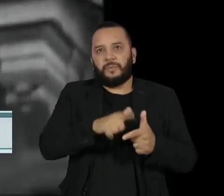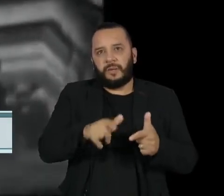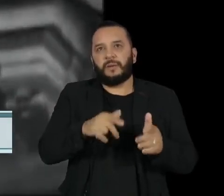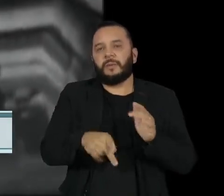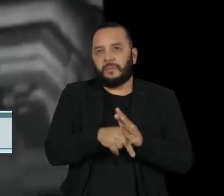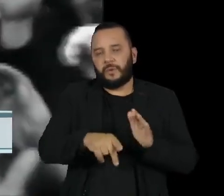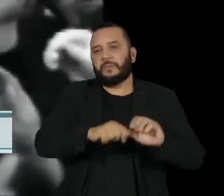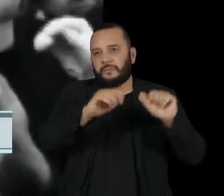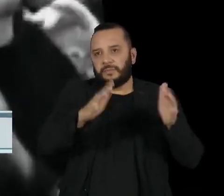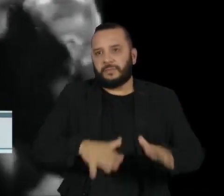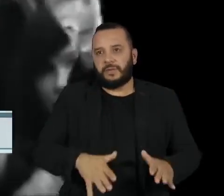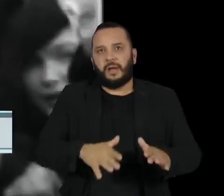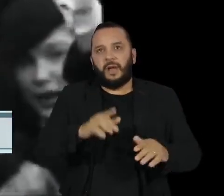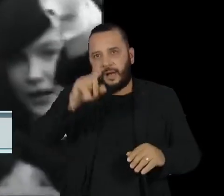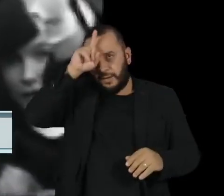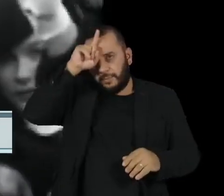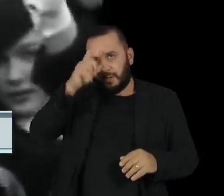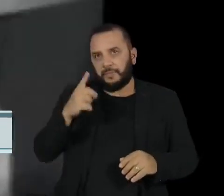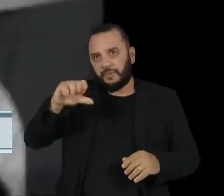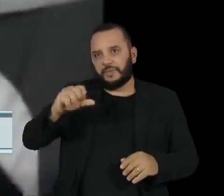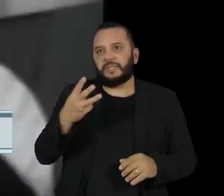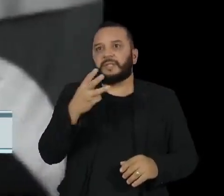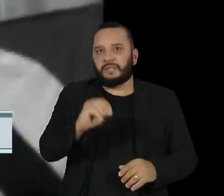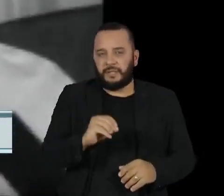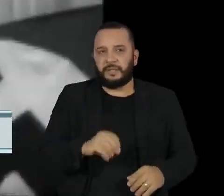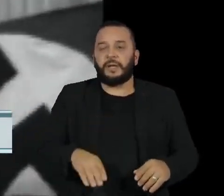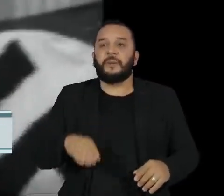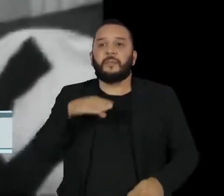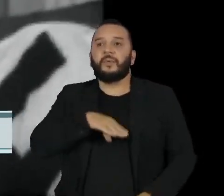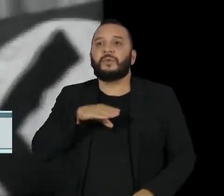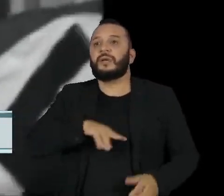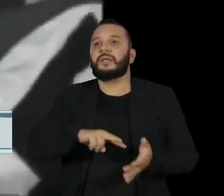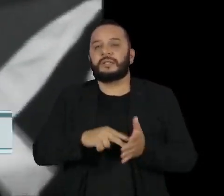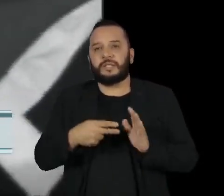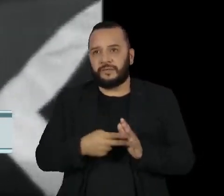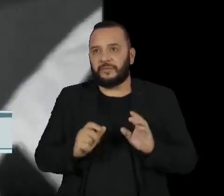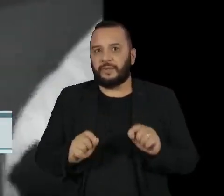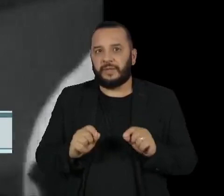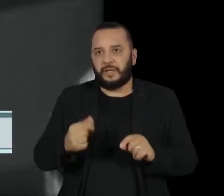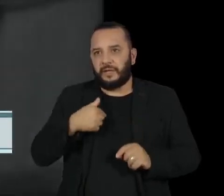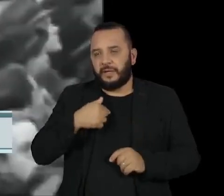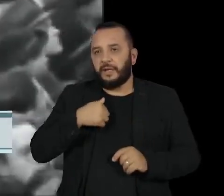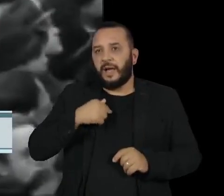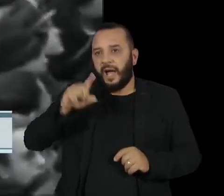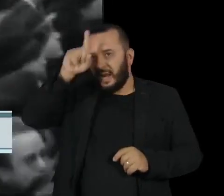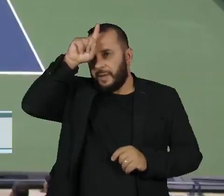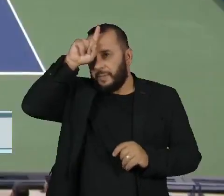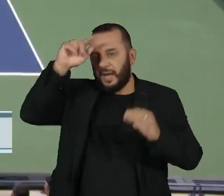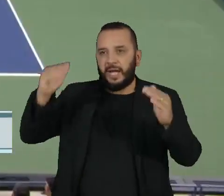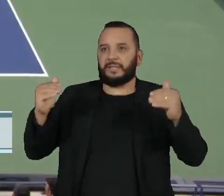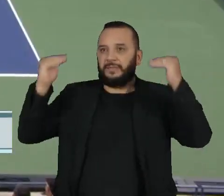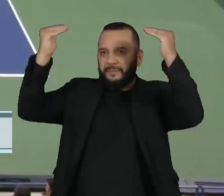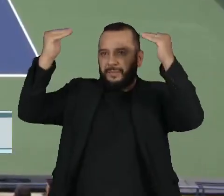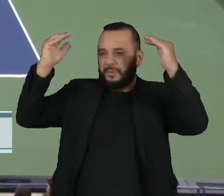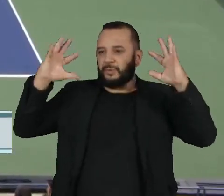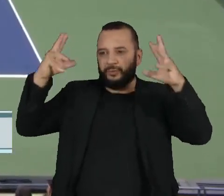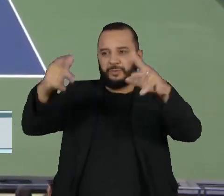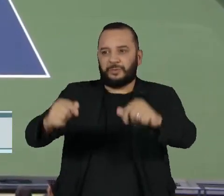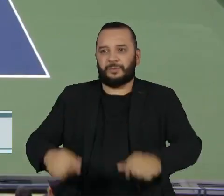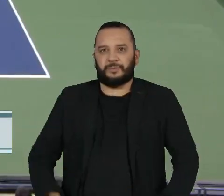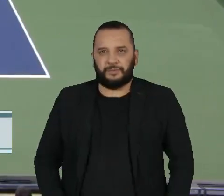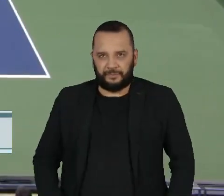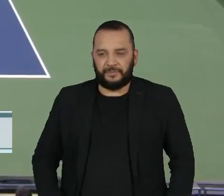econômica, na Alemanha dos anos 30. Em português, significa Alemanha acima de tudo. Com a